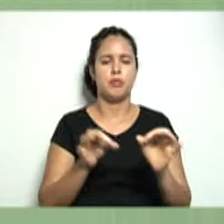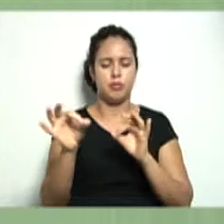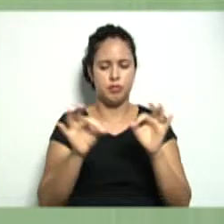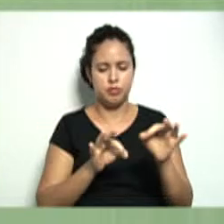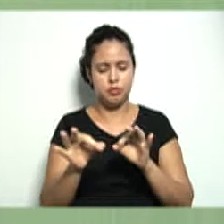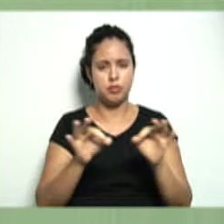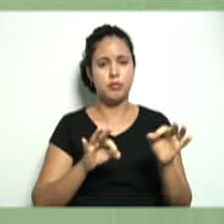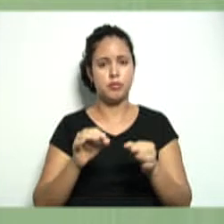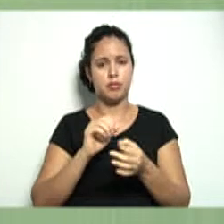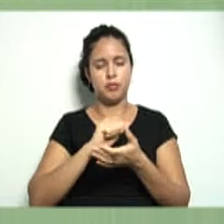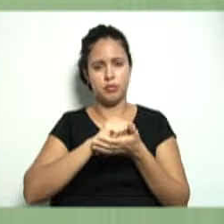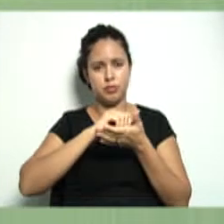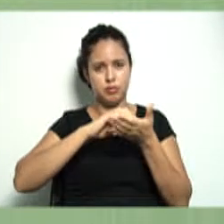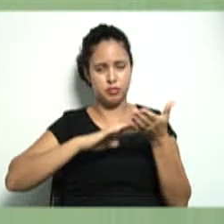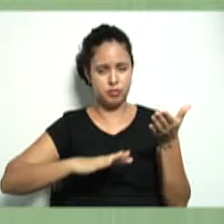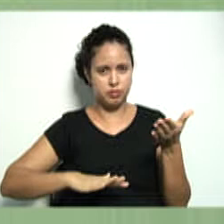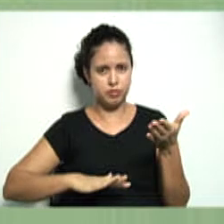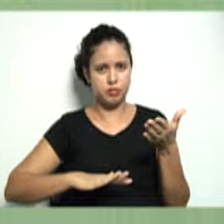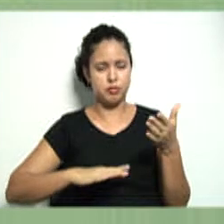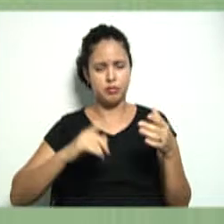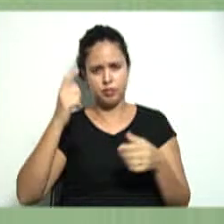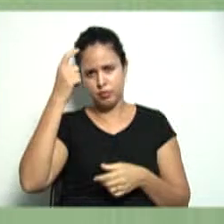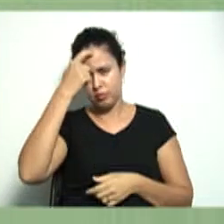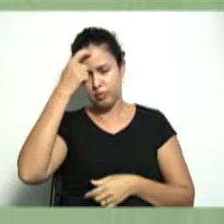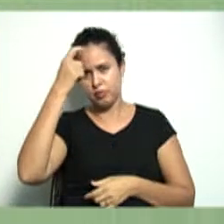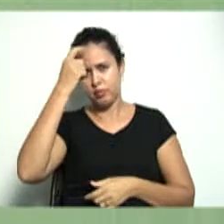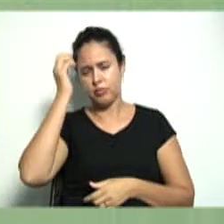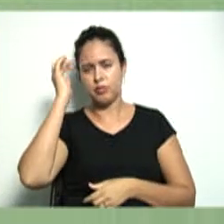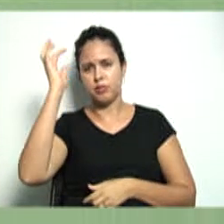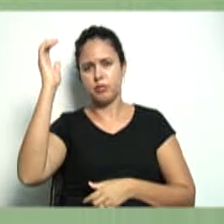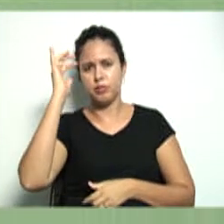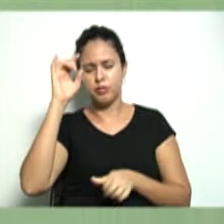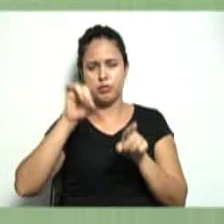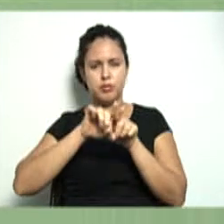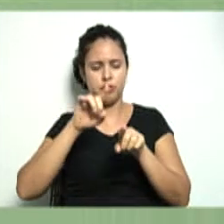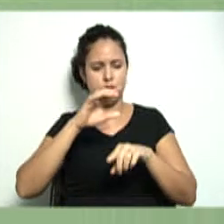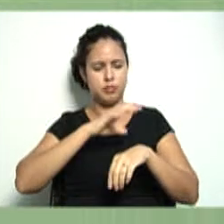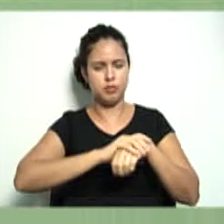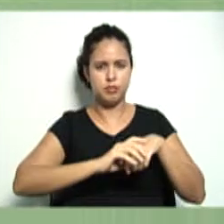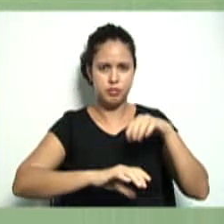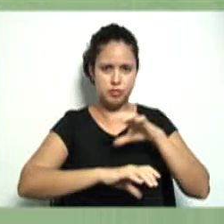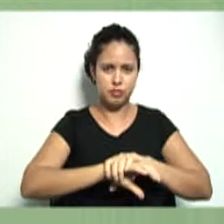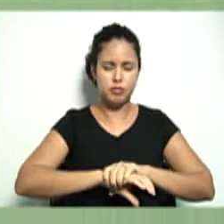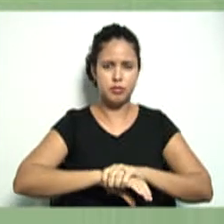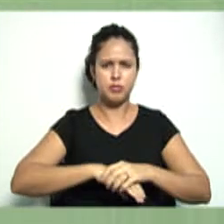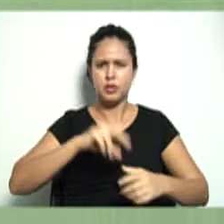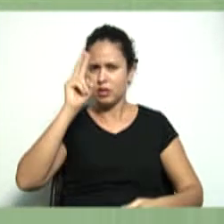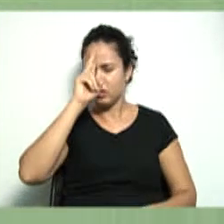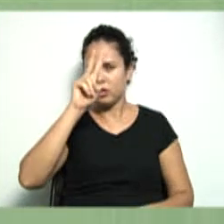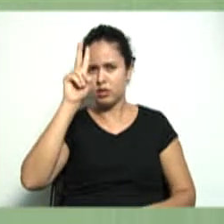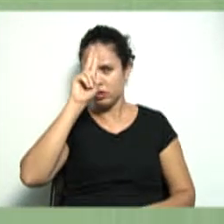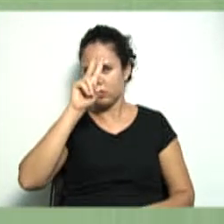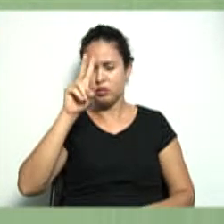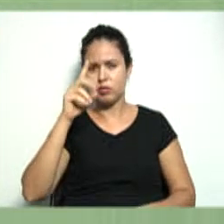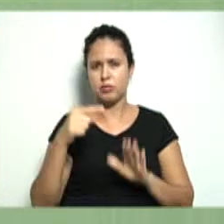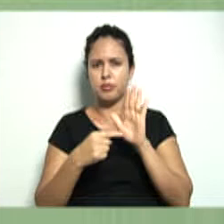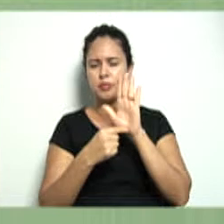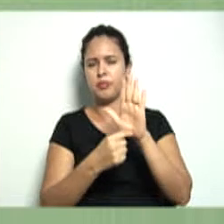exercício intelectual e manual. Por quê? Porque lembra lá que no modo de produção